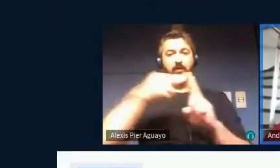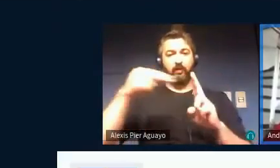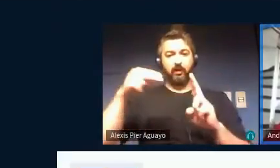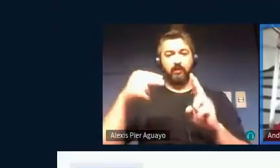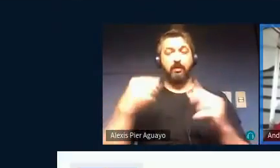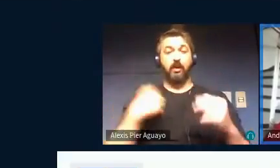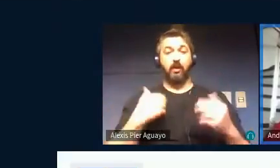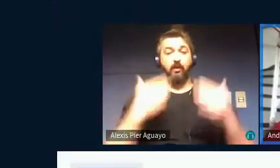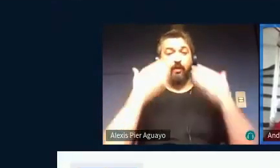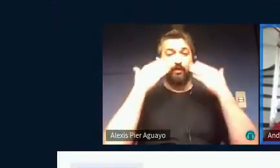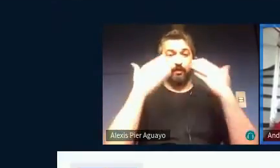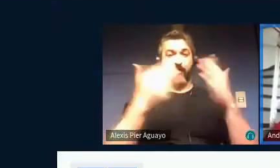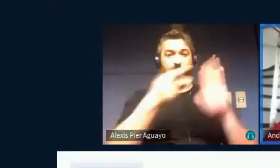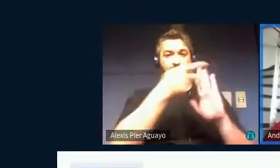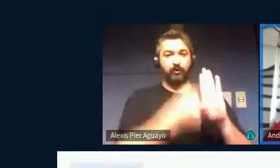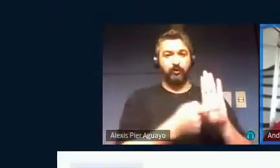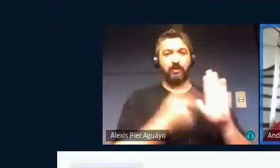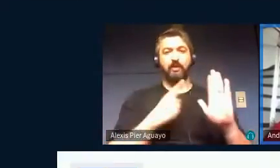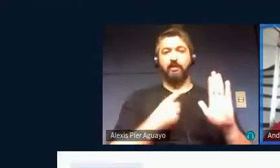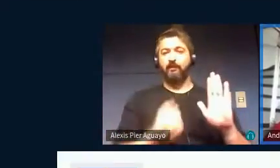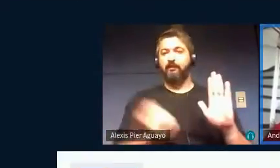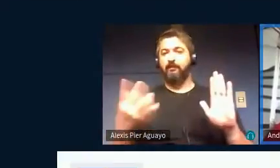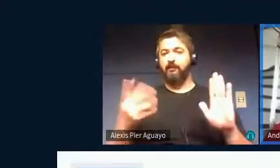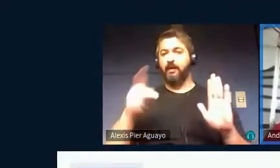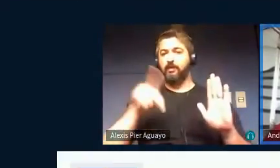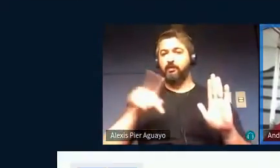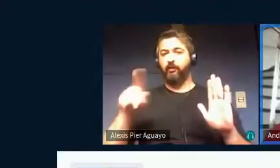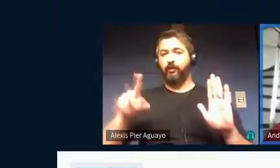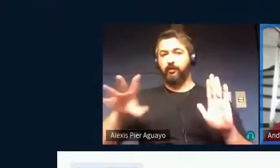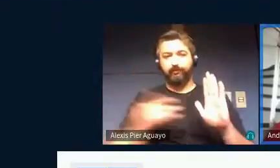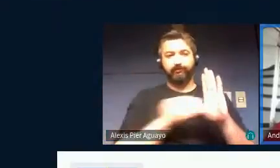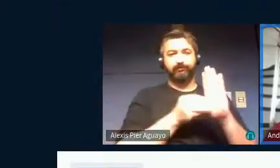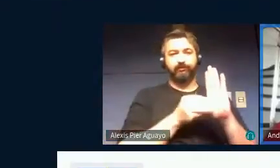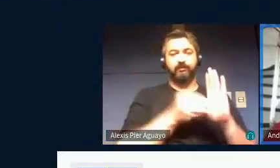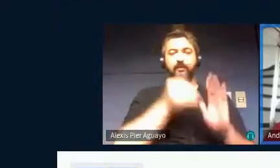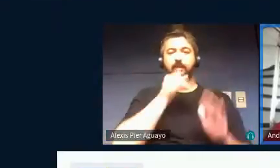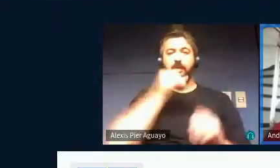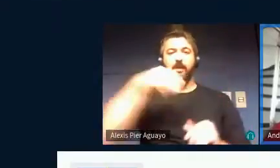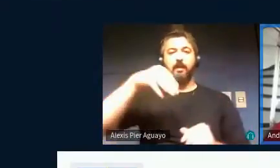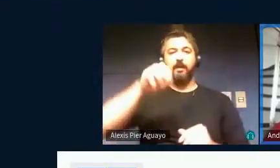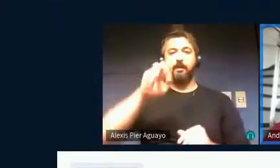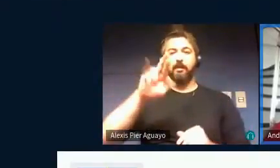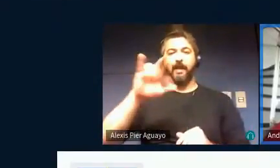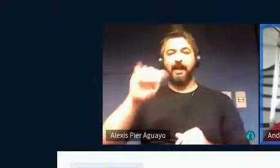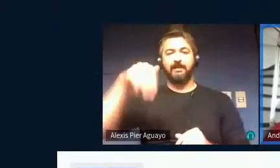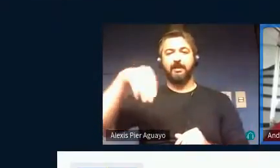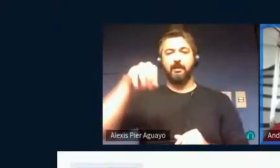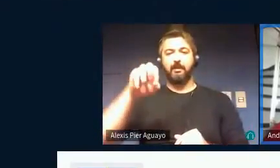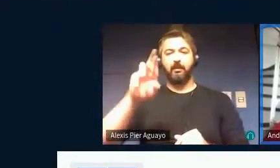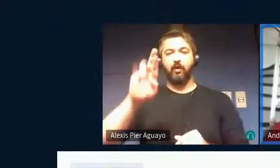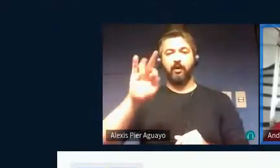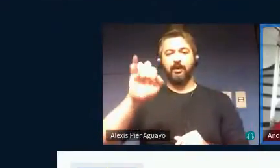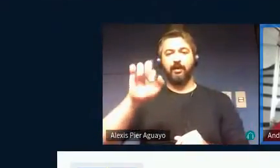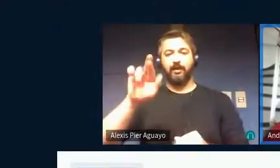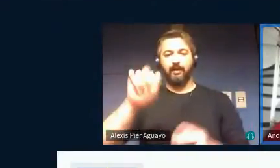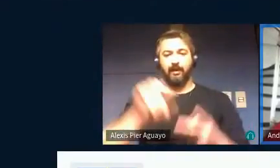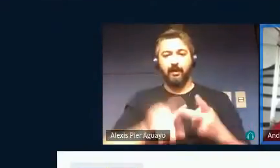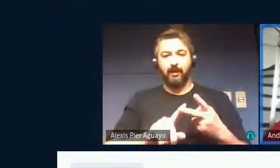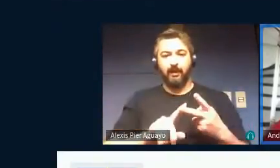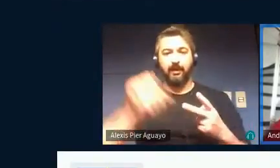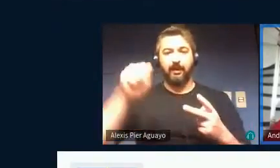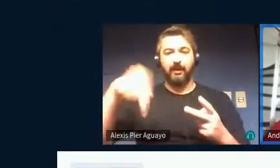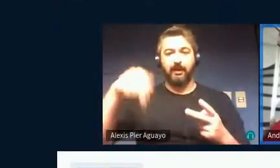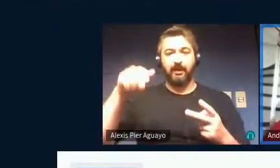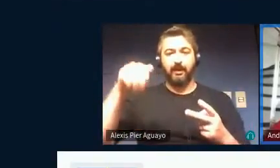a colaboração de alguns professores da Universidade de Brasília, a professora Márcia Mortari, a professora Ana Amélia, o professor Jair Goulart,